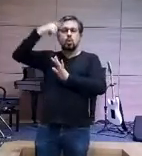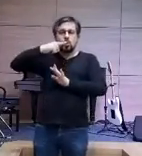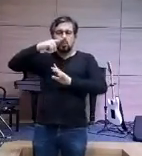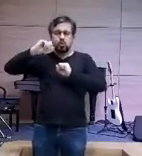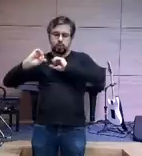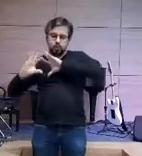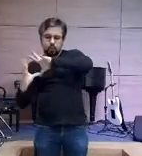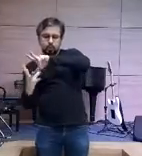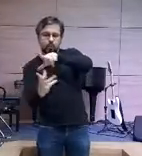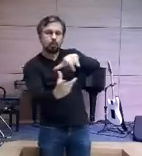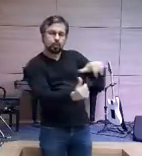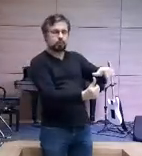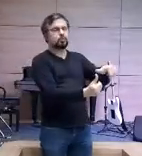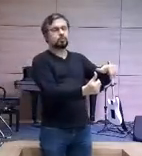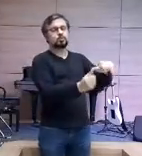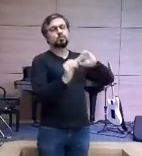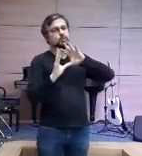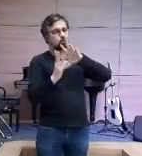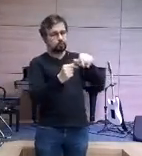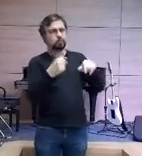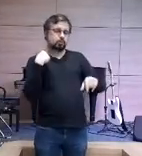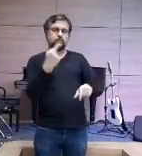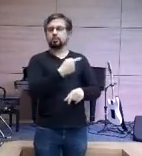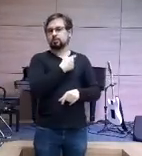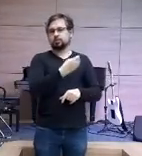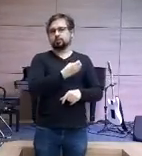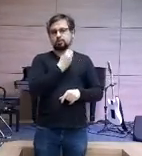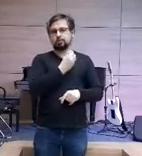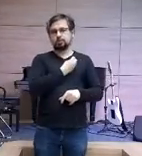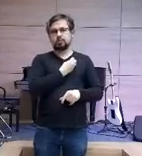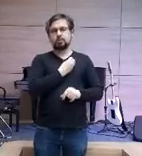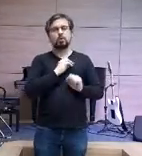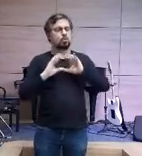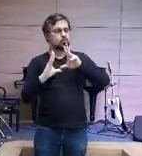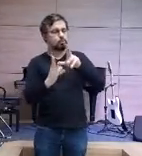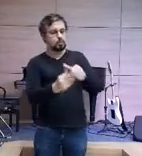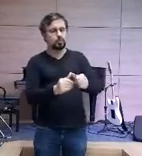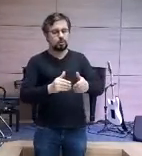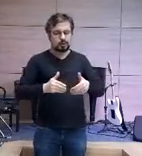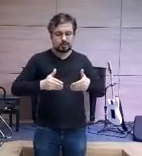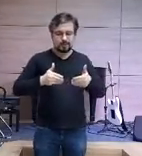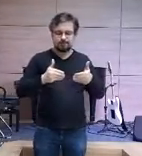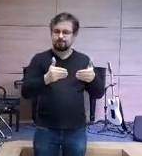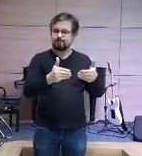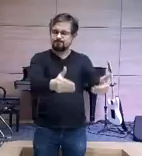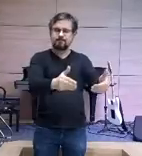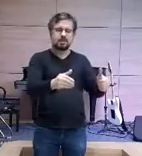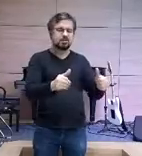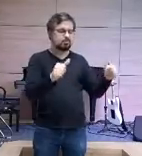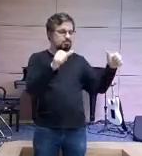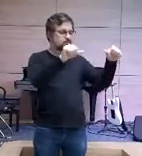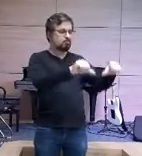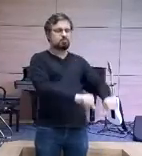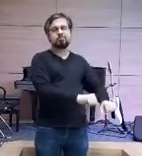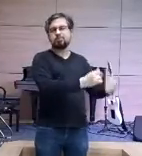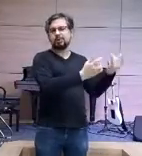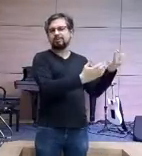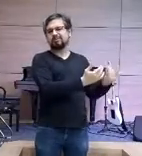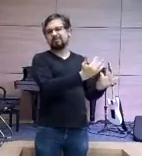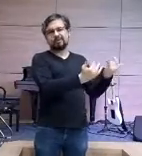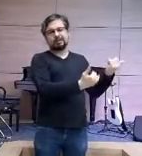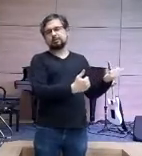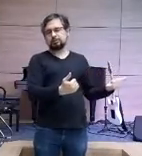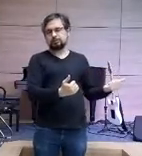mundo esse mundo que nós vivemos o mundo que tá a cada dia dando Passos largos para o